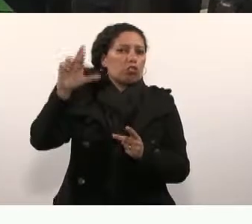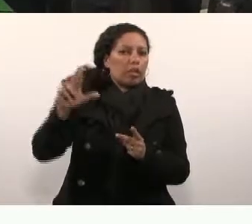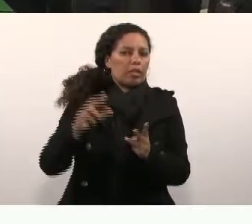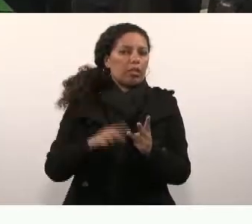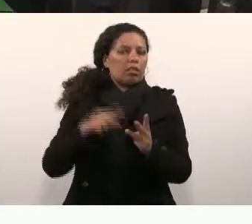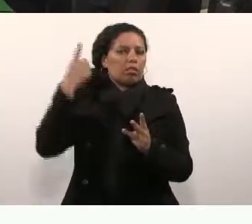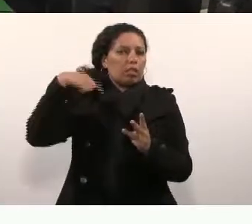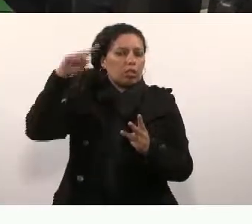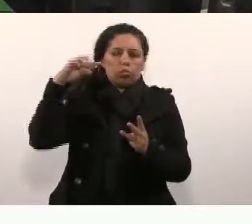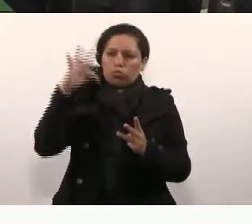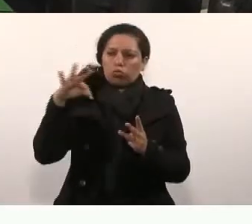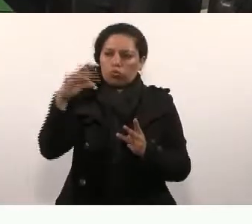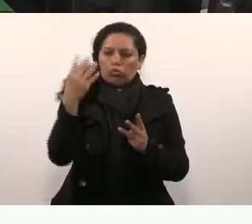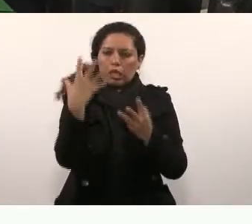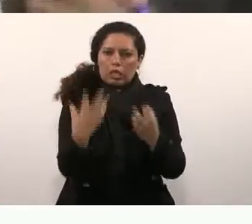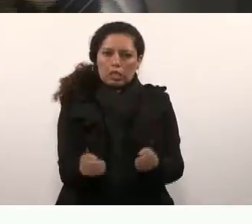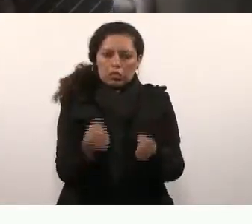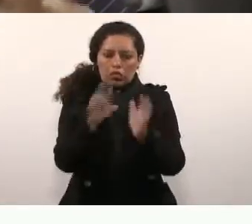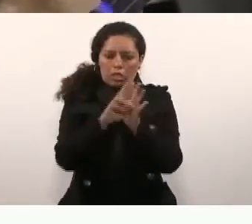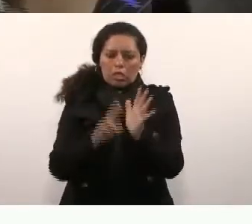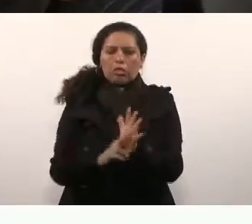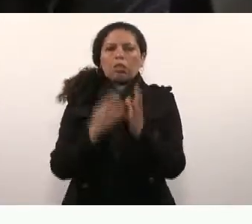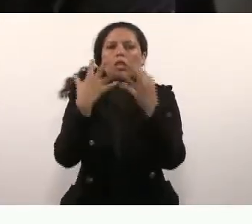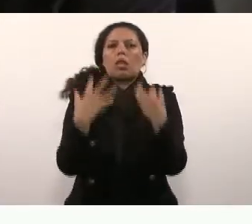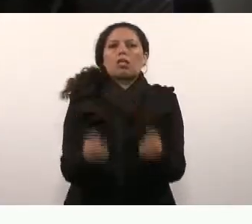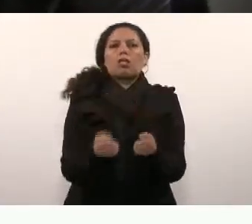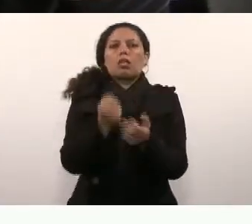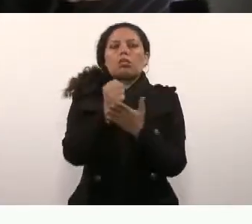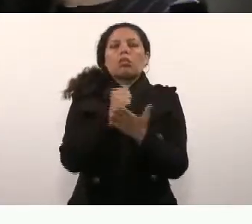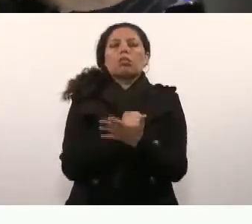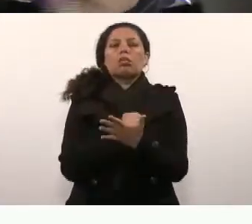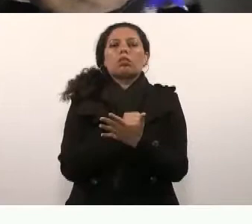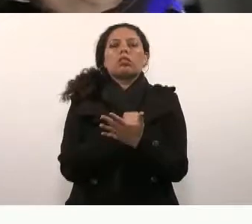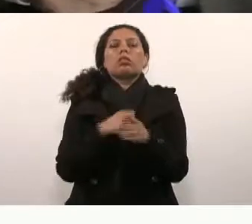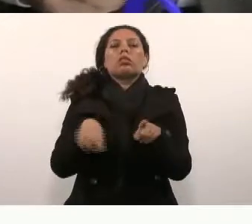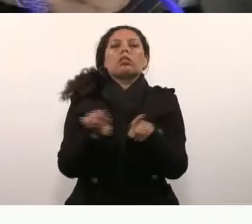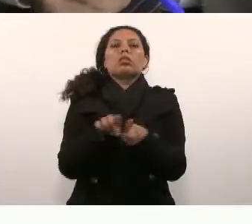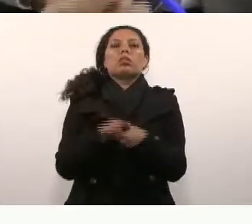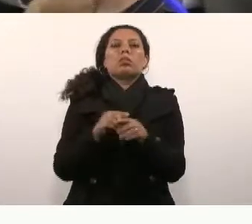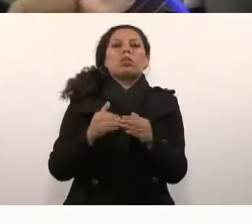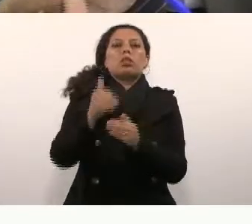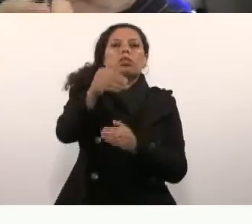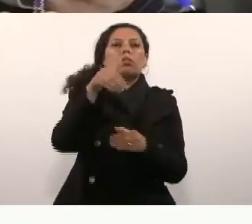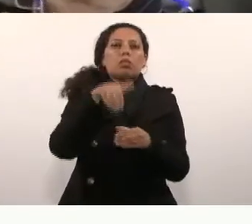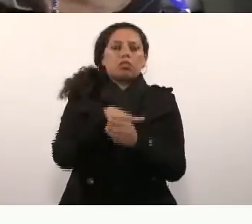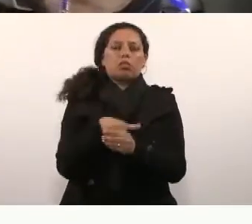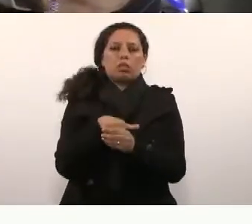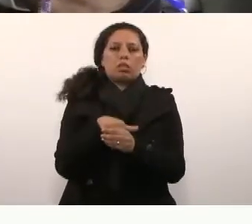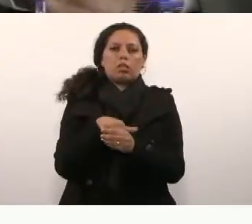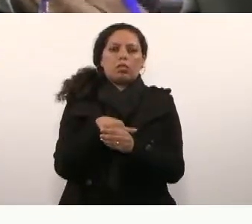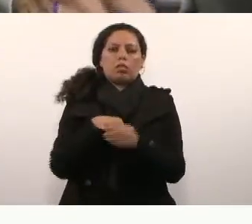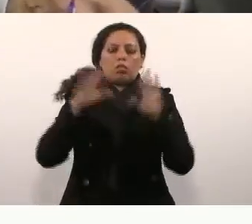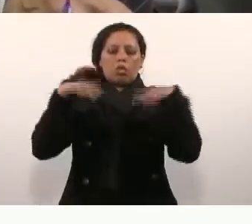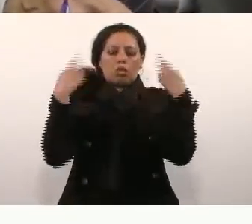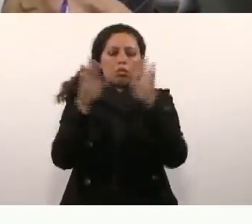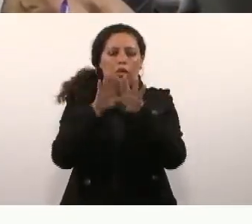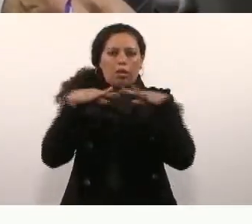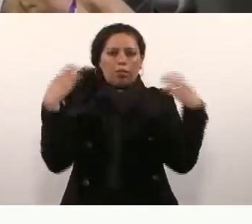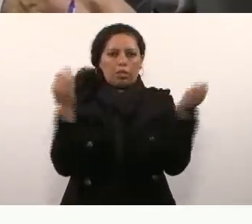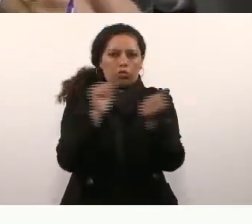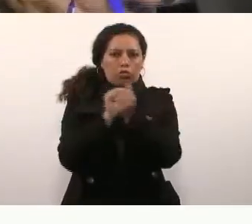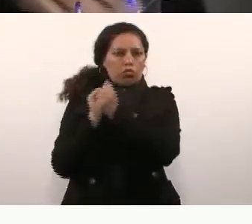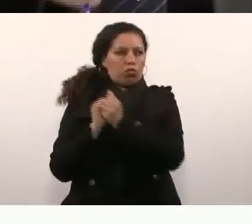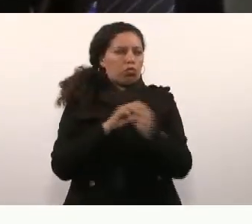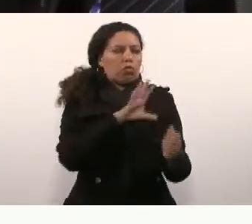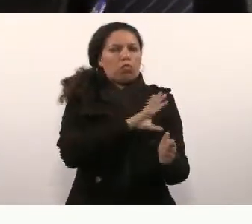Valdec Carneiro. Aprovado. Então, os requerimentos aprovados. E também vamos colocar em votação uma eventual audiência pública em conjunto com